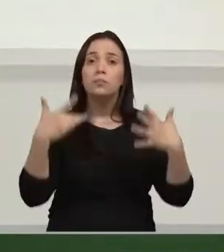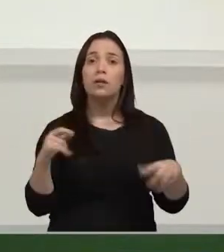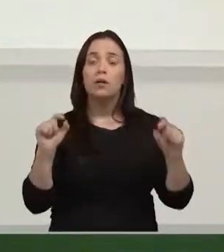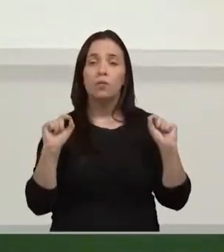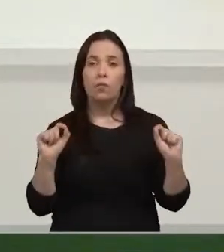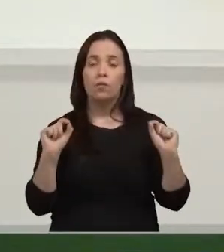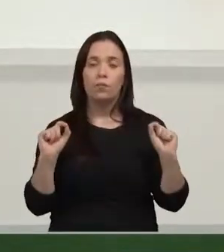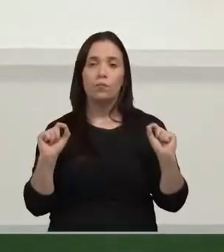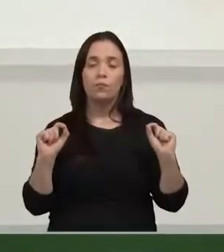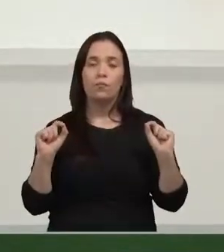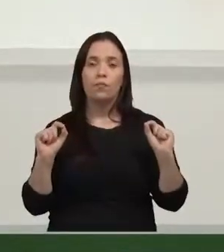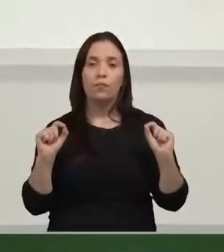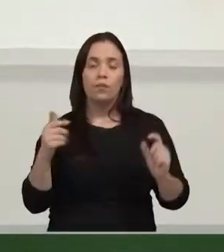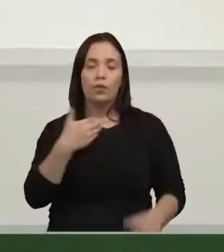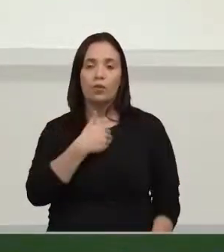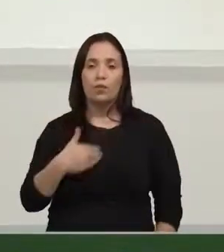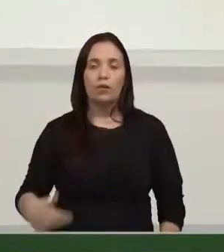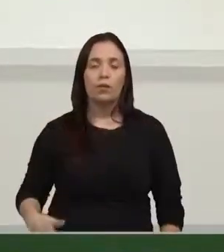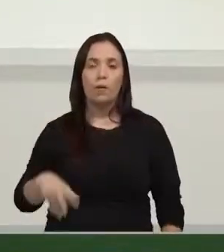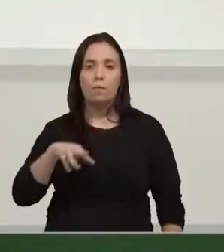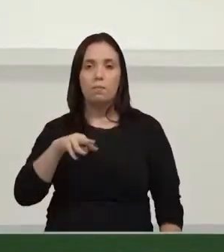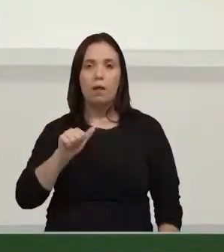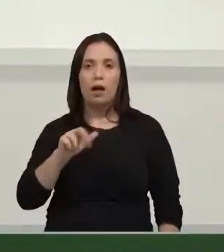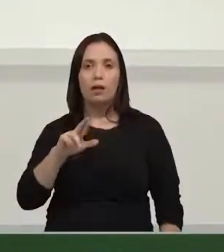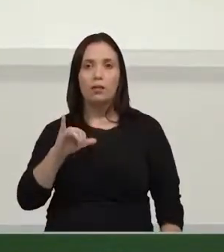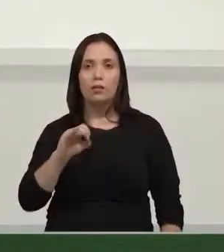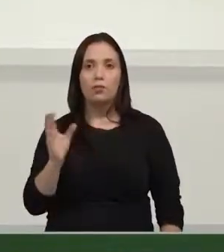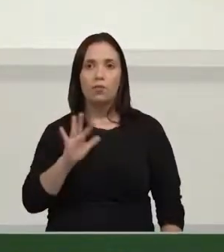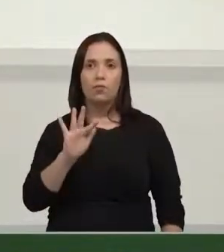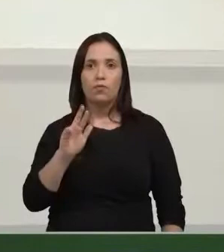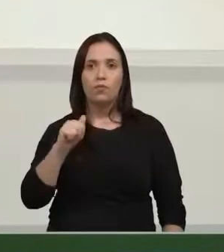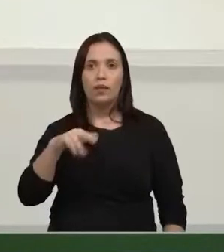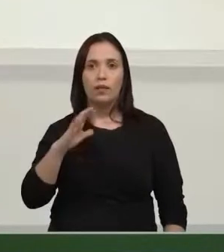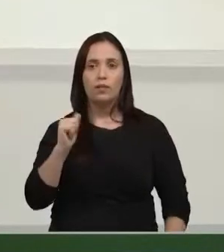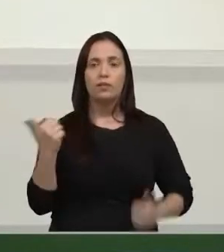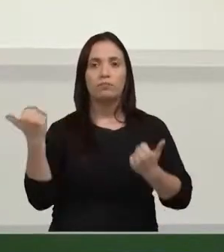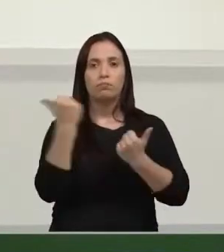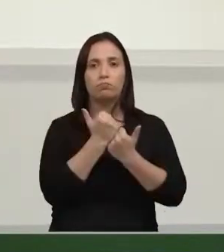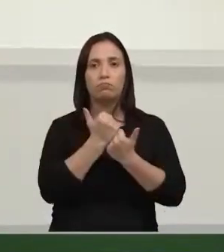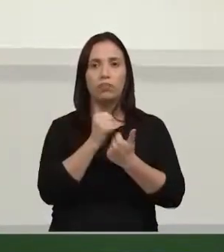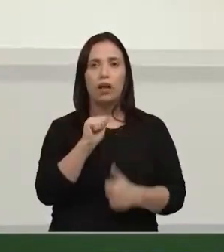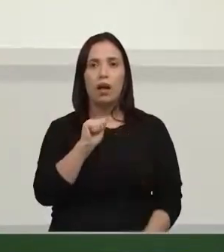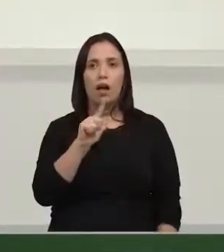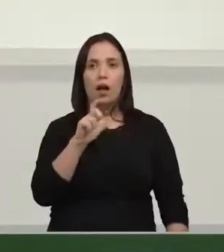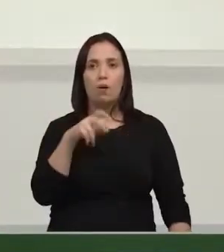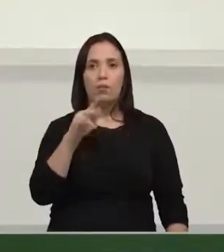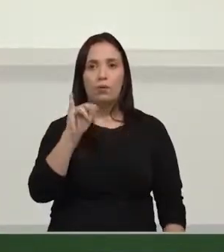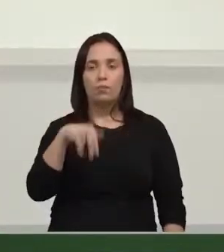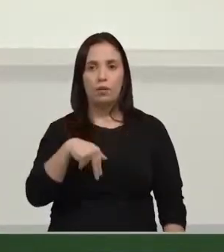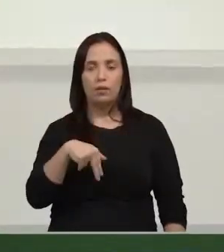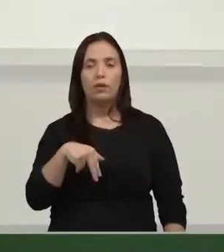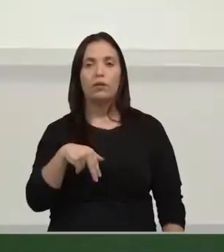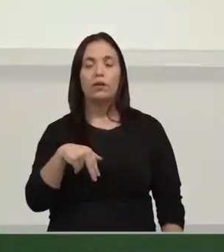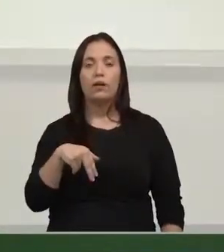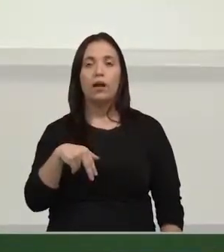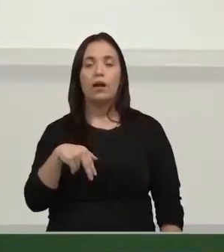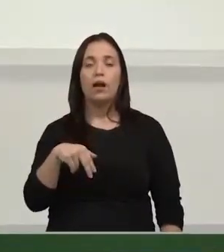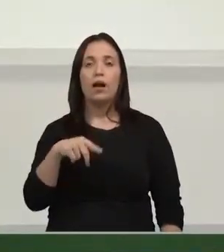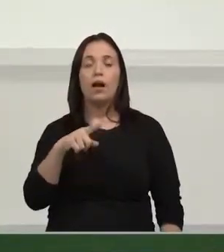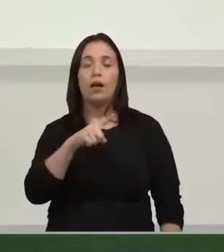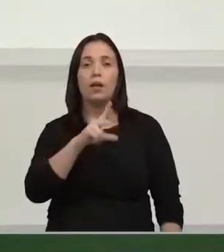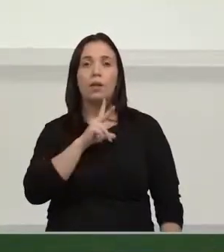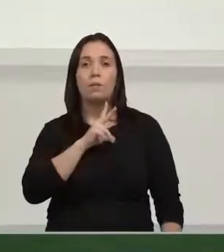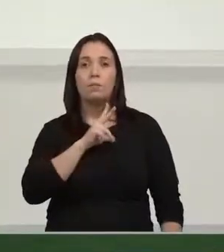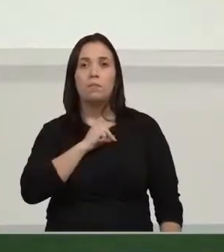num delinquente, num marginal, isso já era reflexo direto, né, Carlos Frederico, de que o